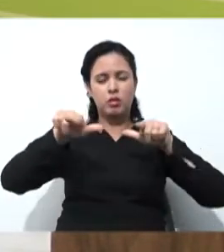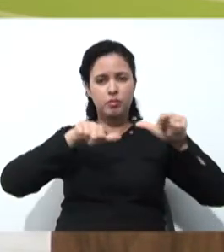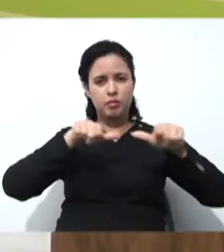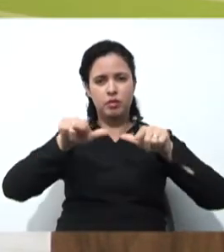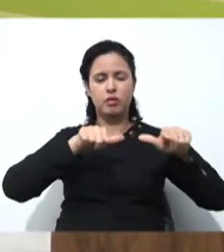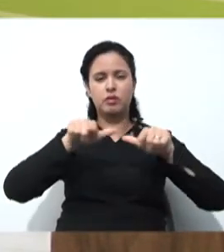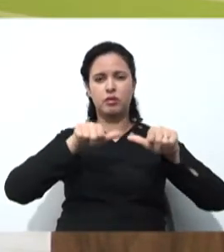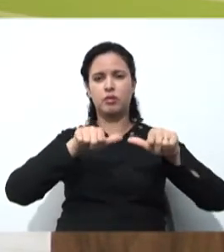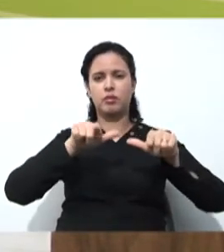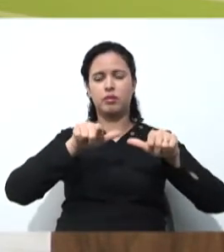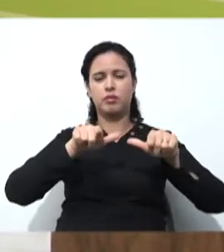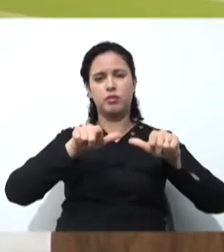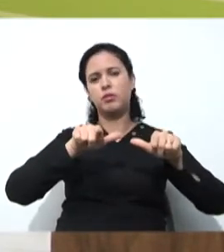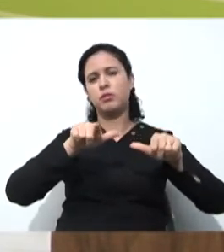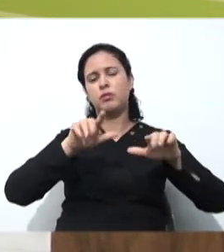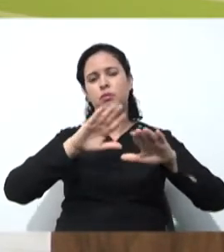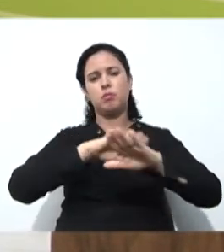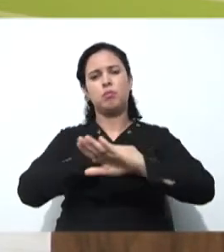estão geralmente